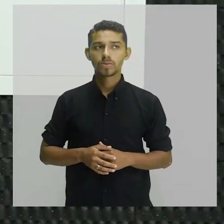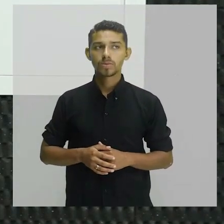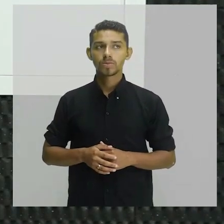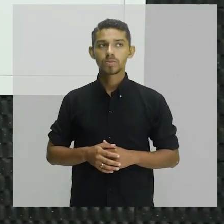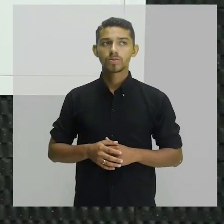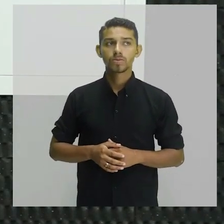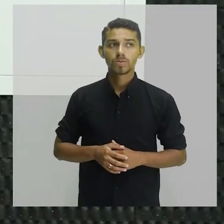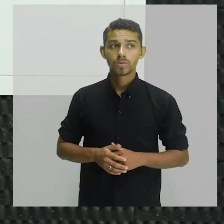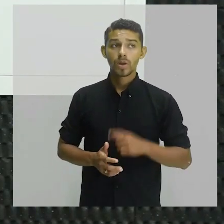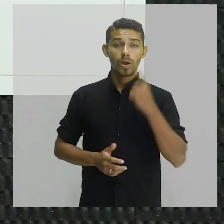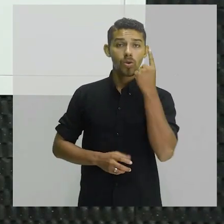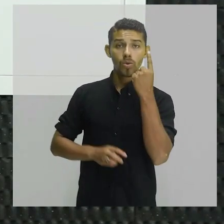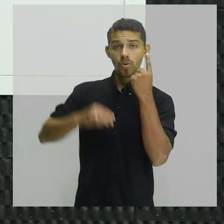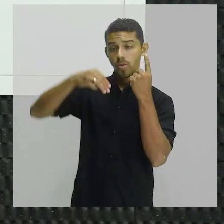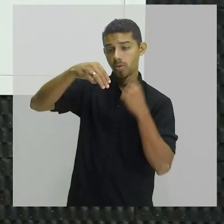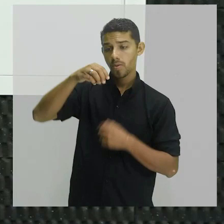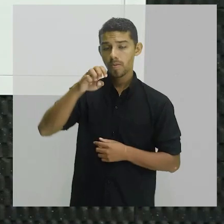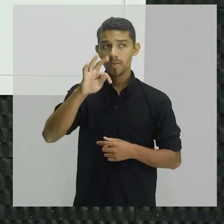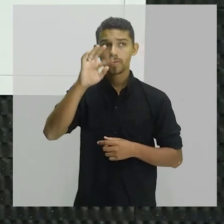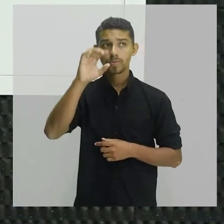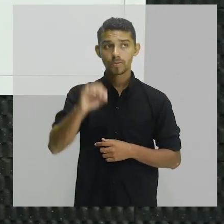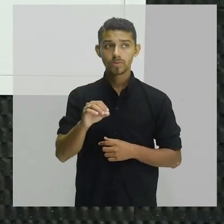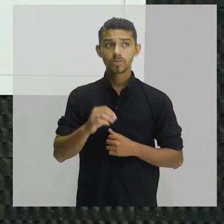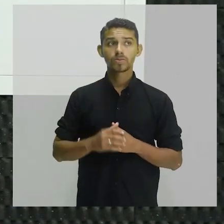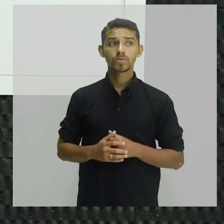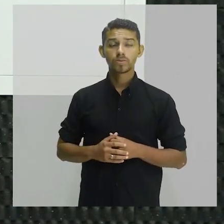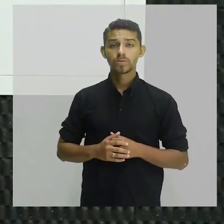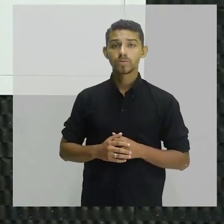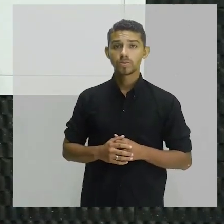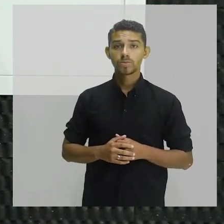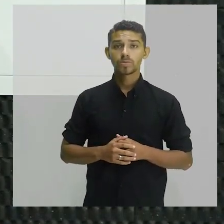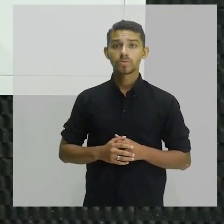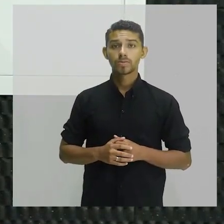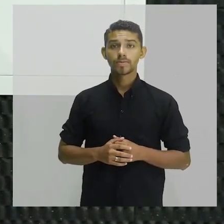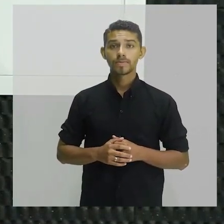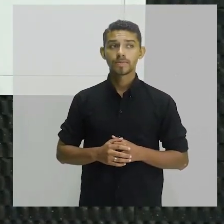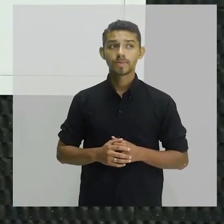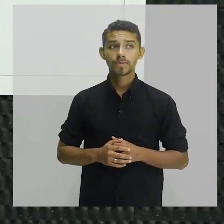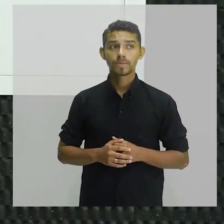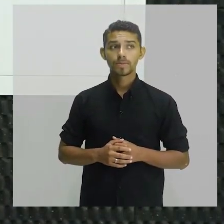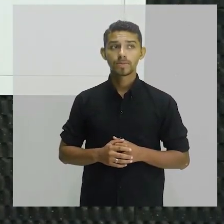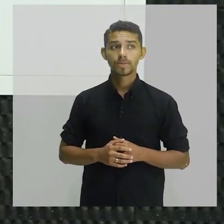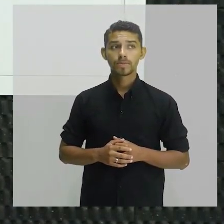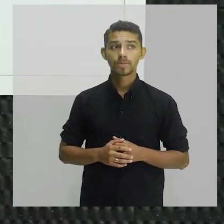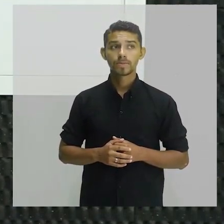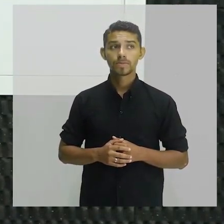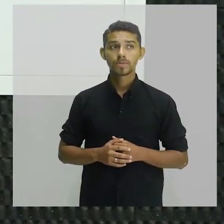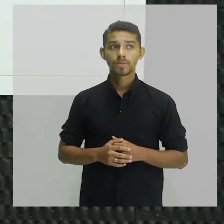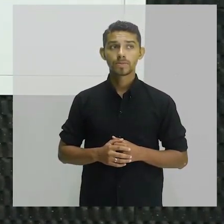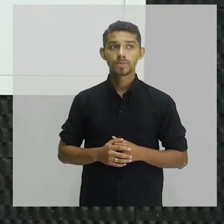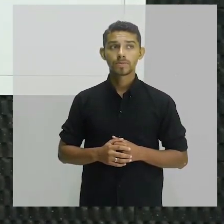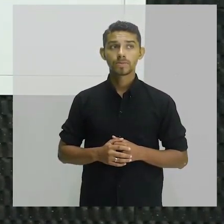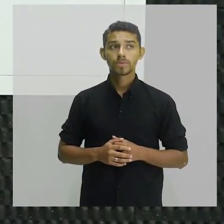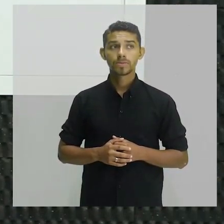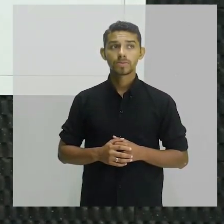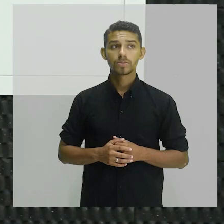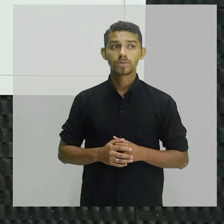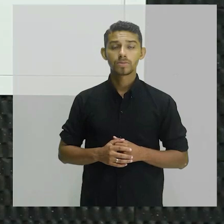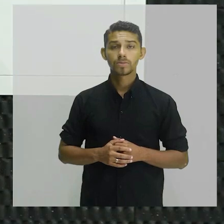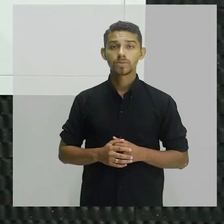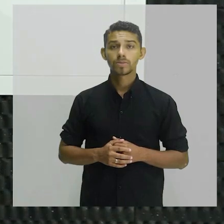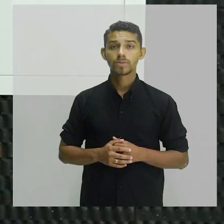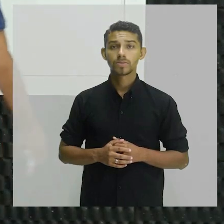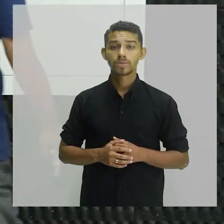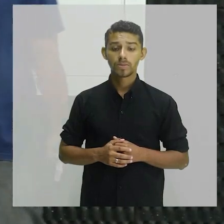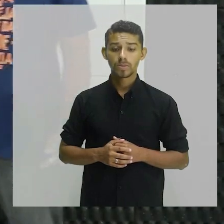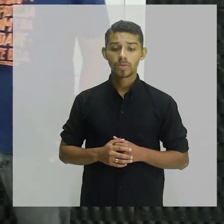é de 1 metro por segundo, né, no caso, né, segundo ao quadrado, desculpa, né,